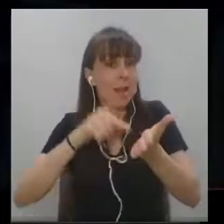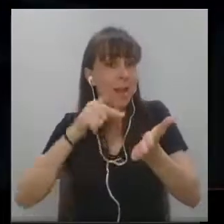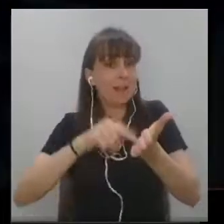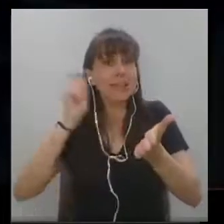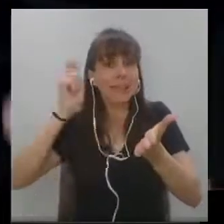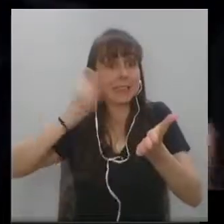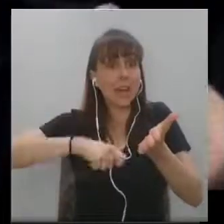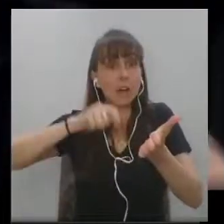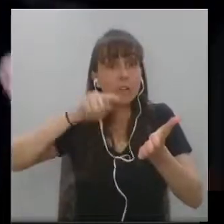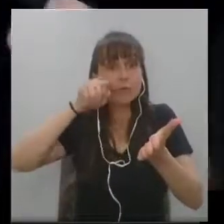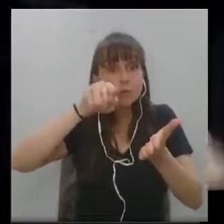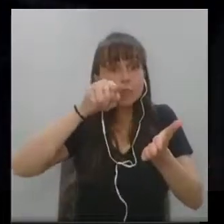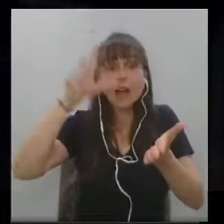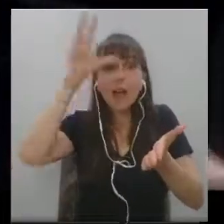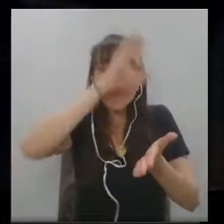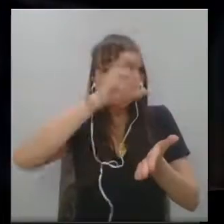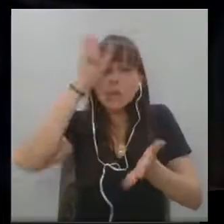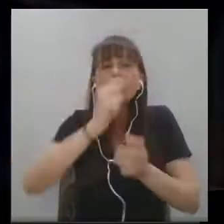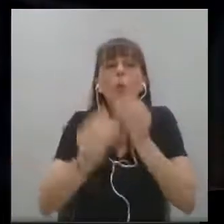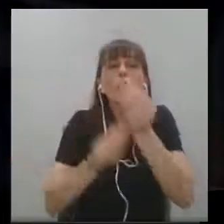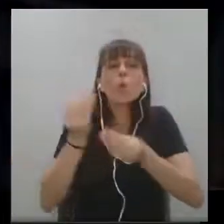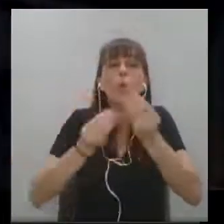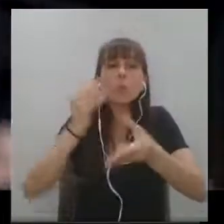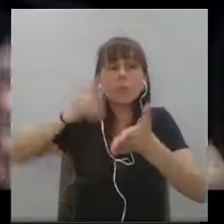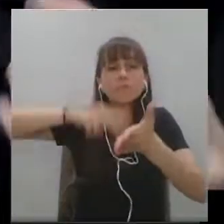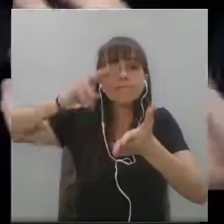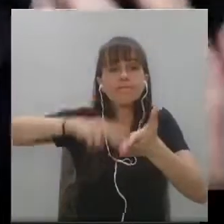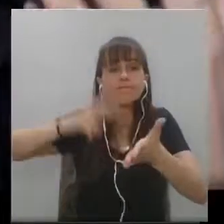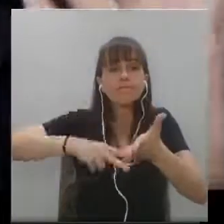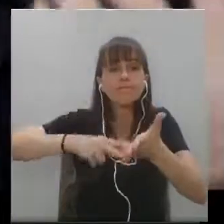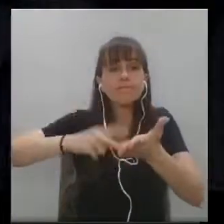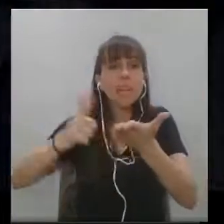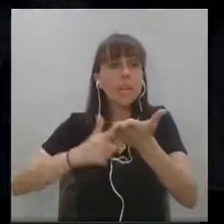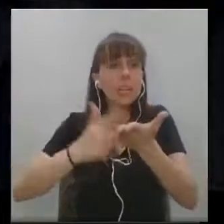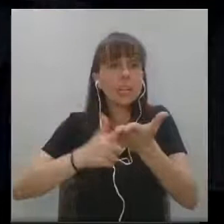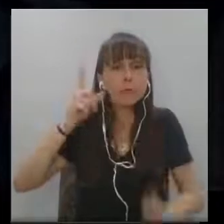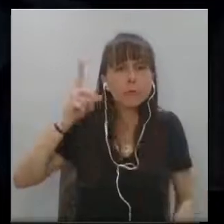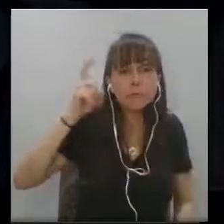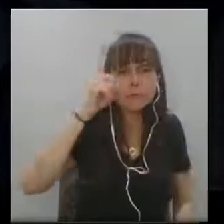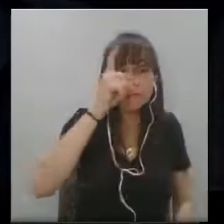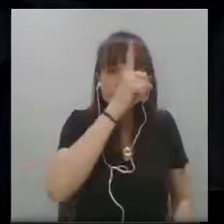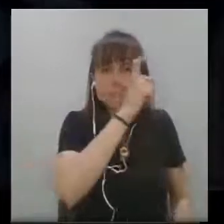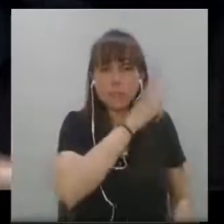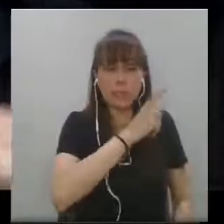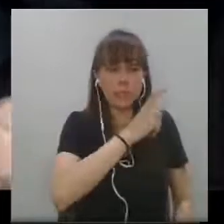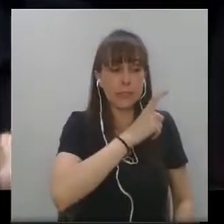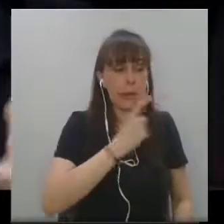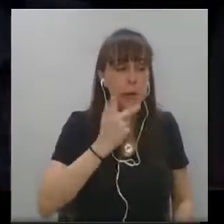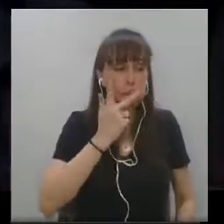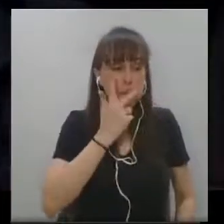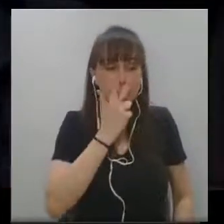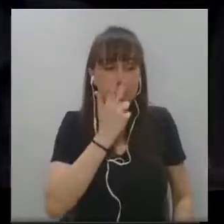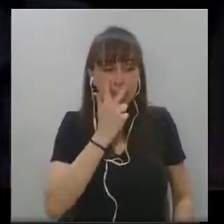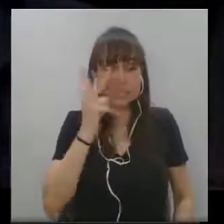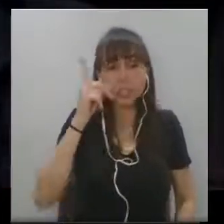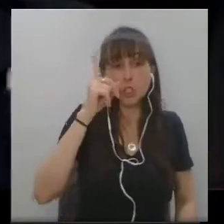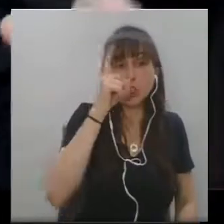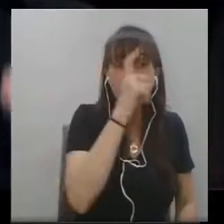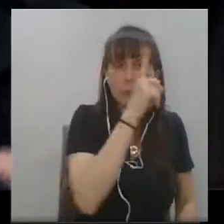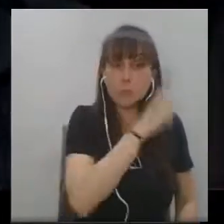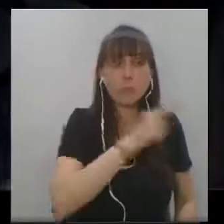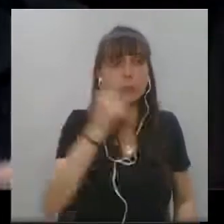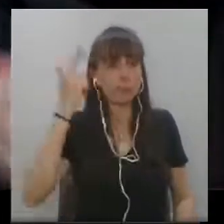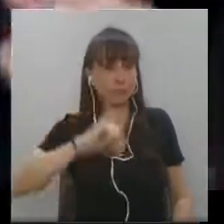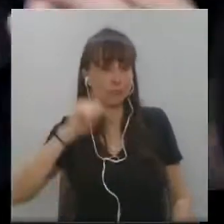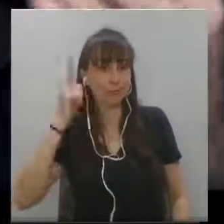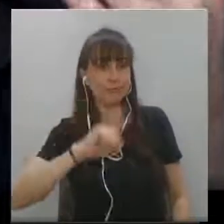lidos, que são justamente esses livros clássicos, né? A leitura analítica, que ele diz aqui, é uma leitura mais difícil para ler livros